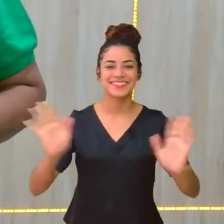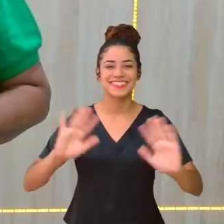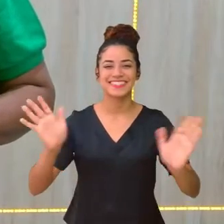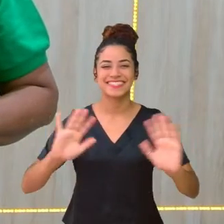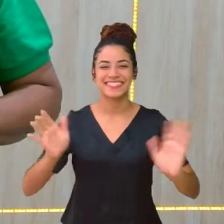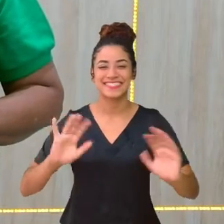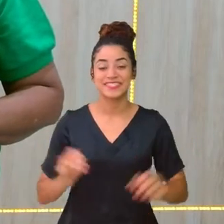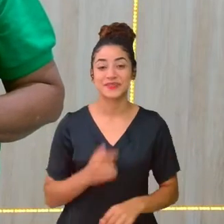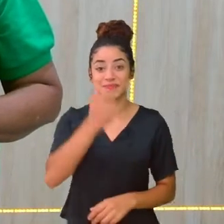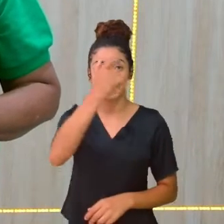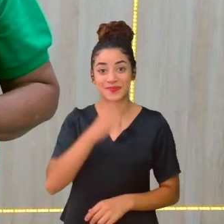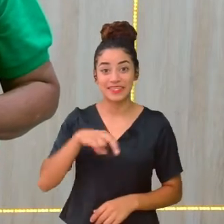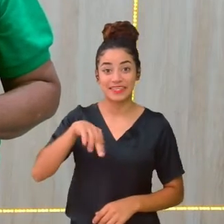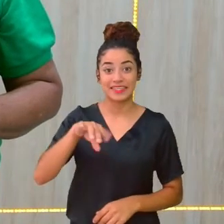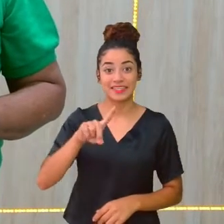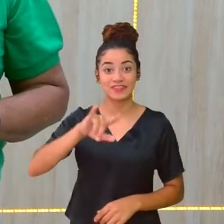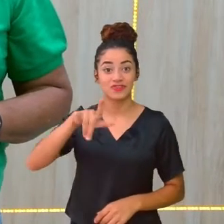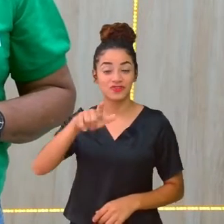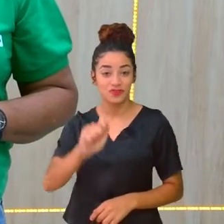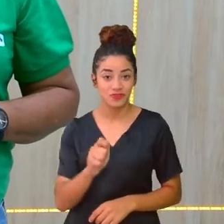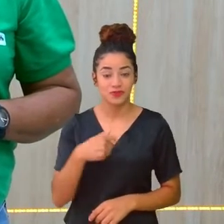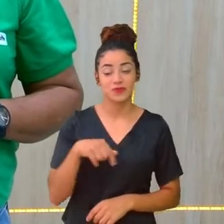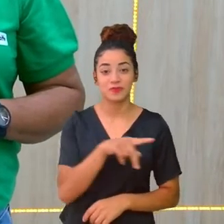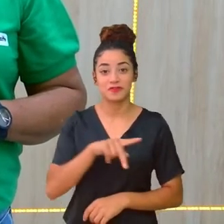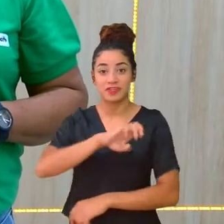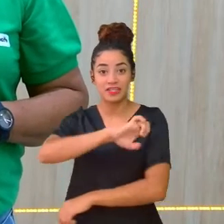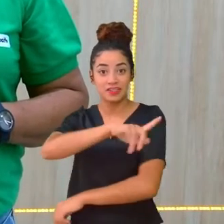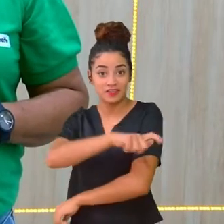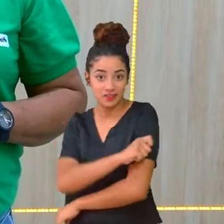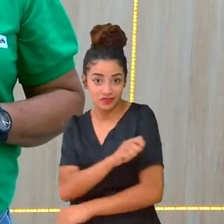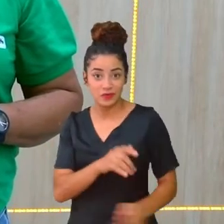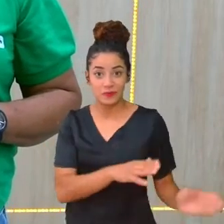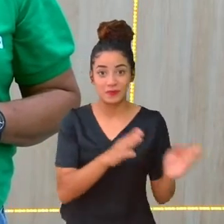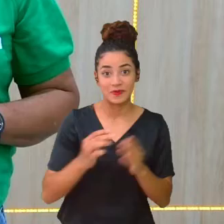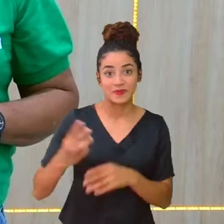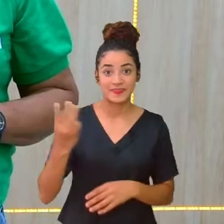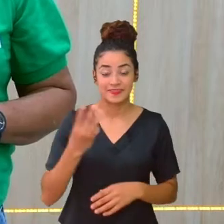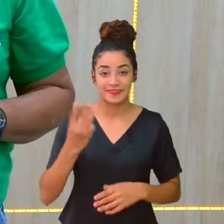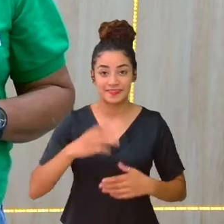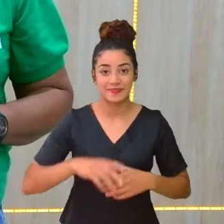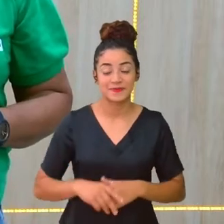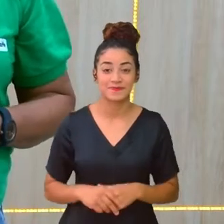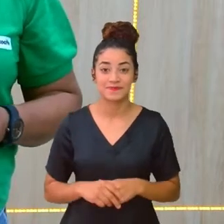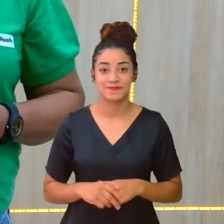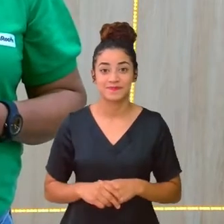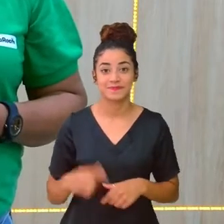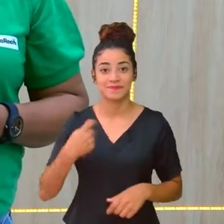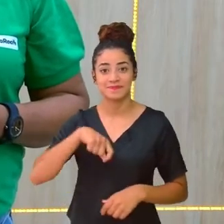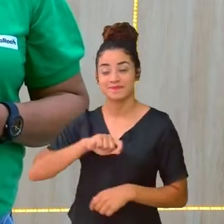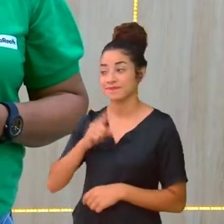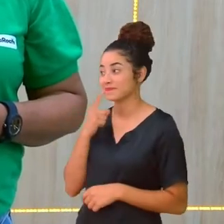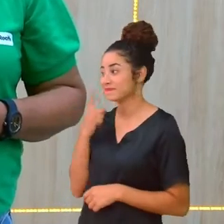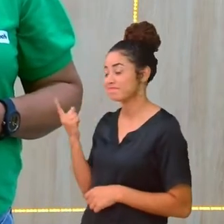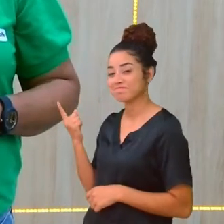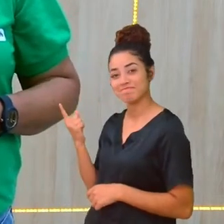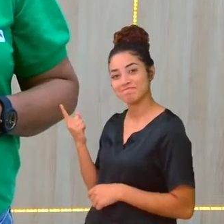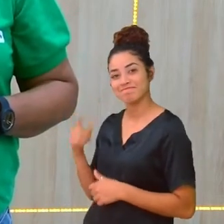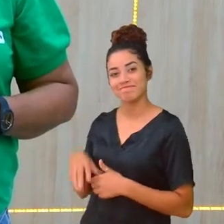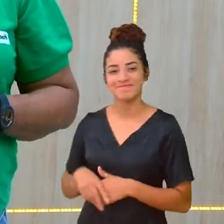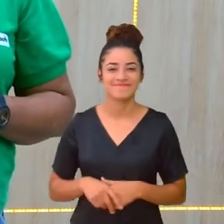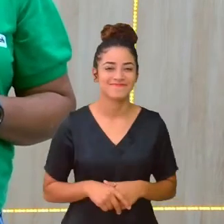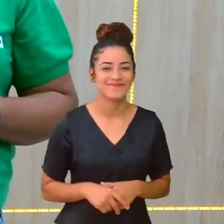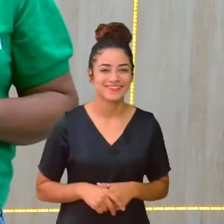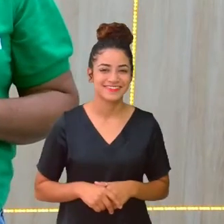Olá, eu me chamo Nádia, sou professora do EJA Módulo 3. O meu sinal